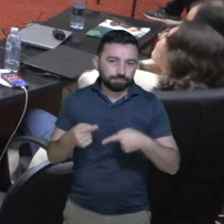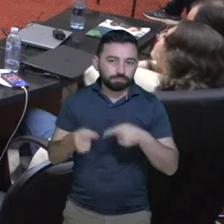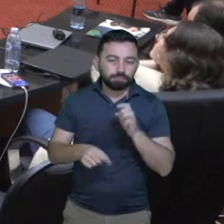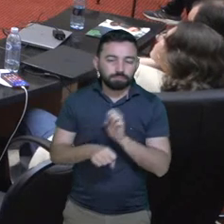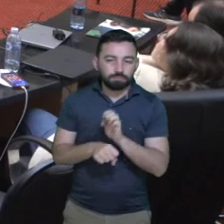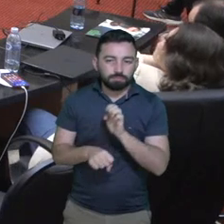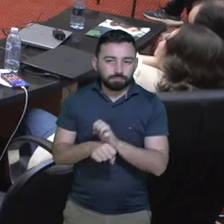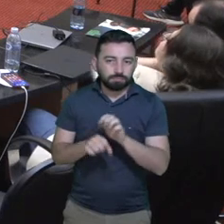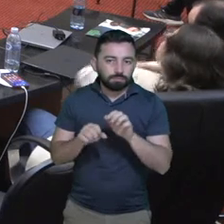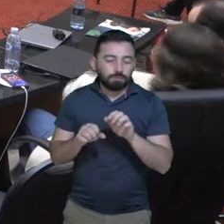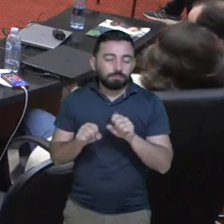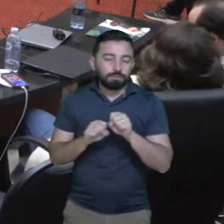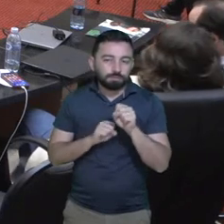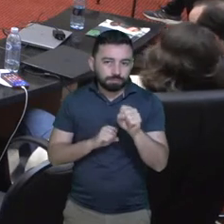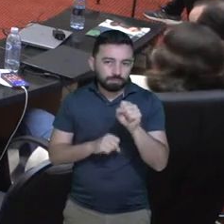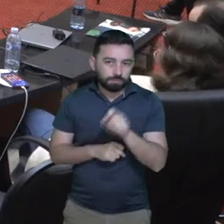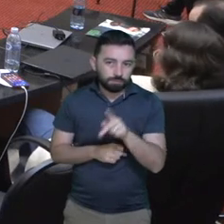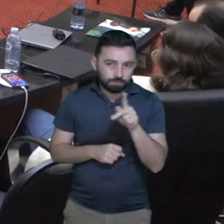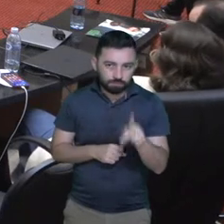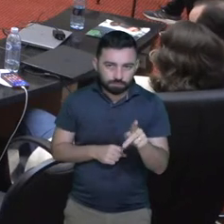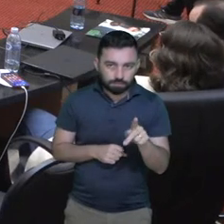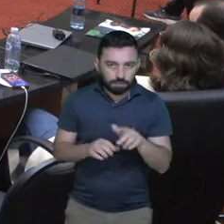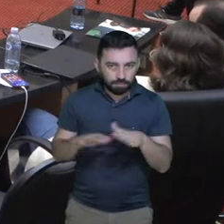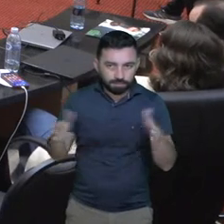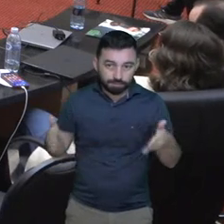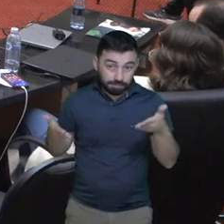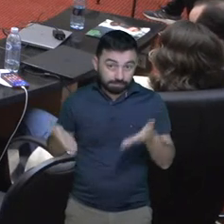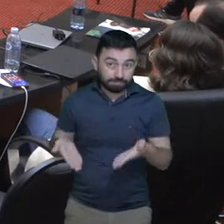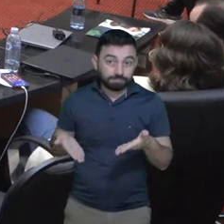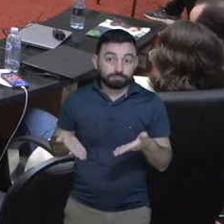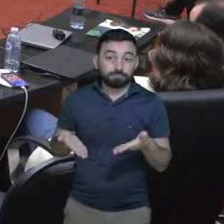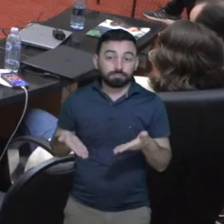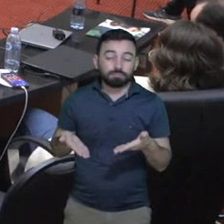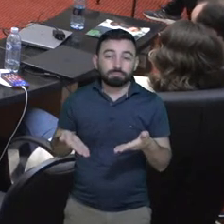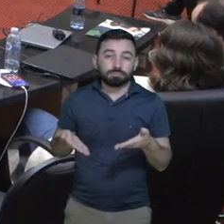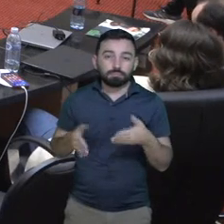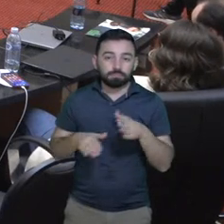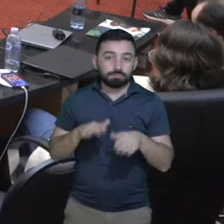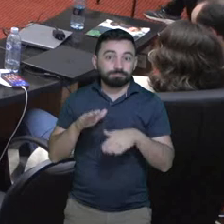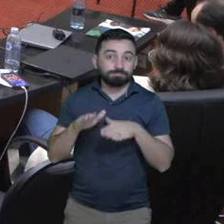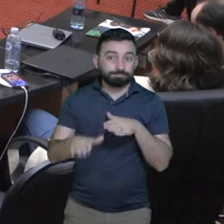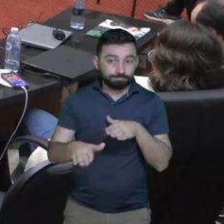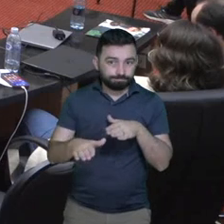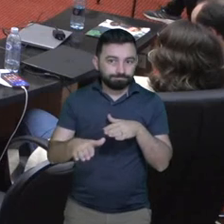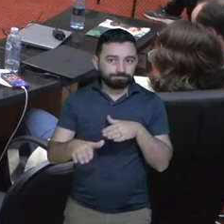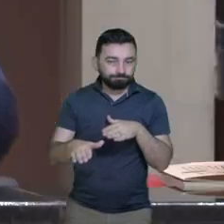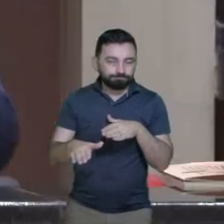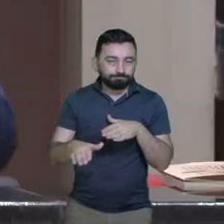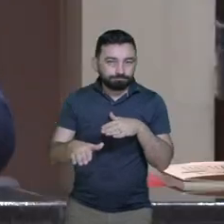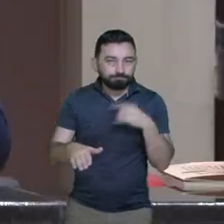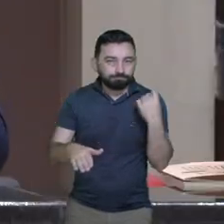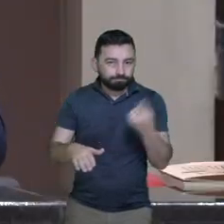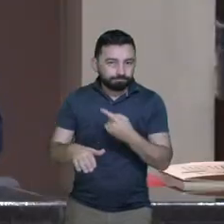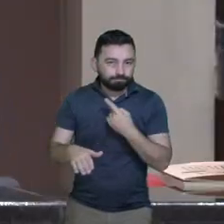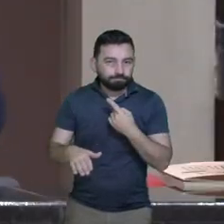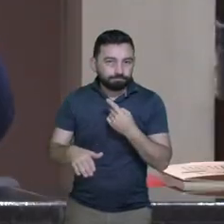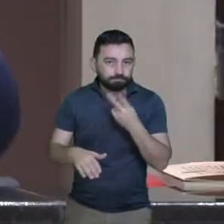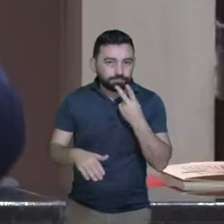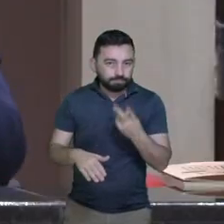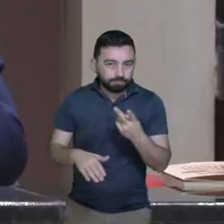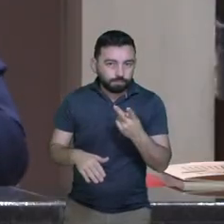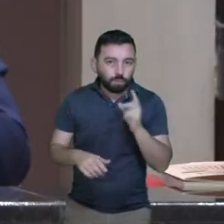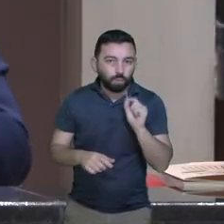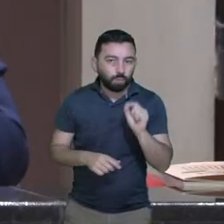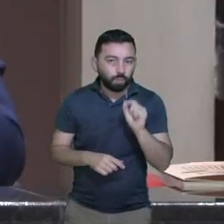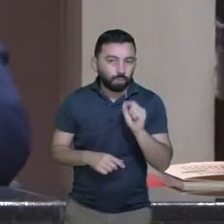de formação de professores Então esta mesa aqui ela já tem que dar um passo a mais pra gente dizer do que que